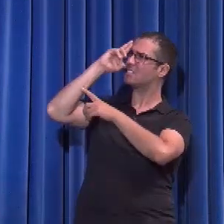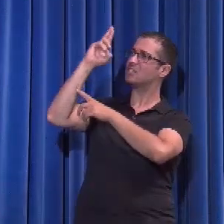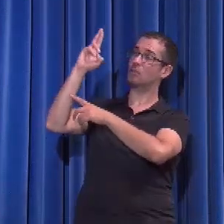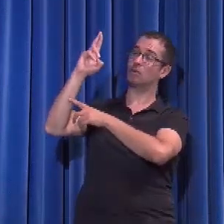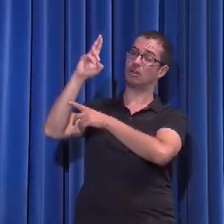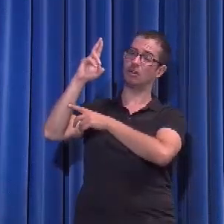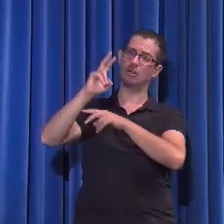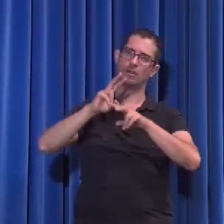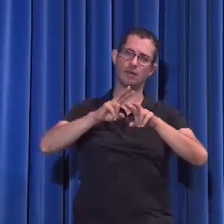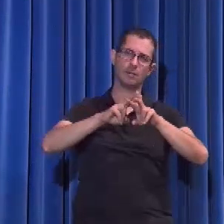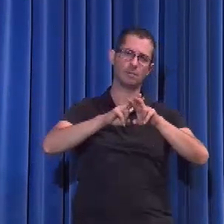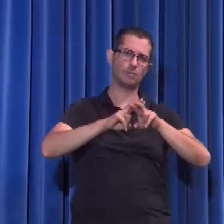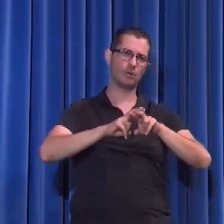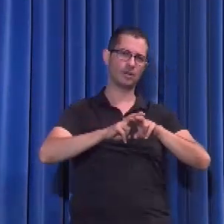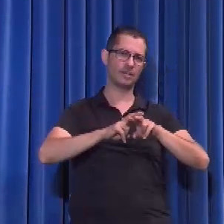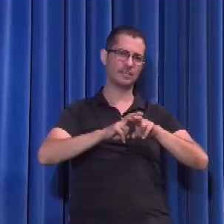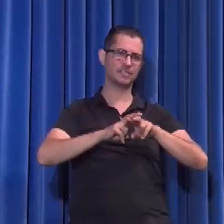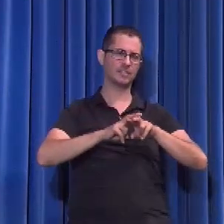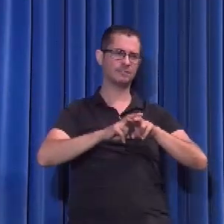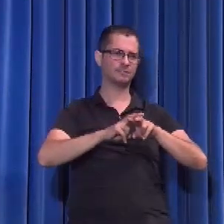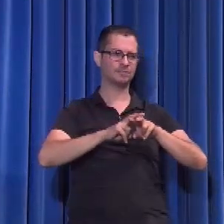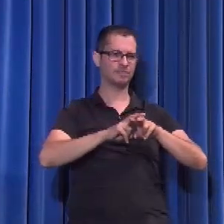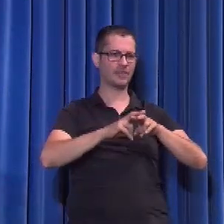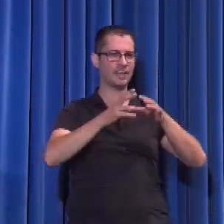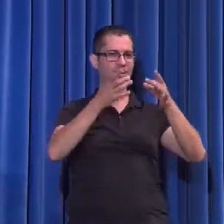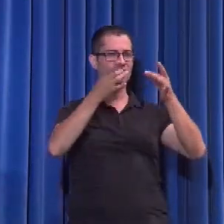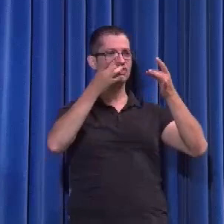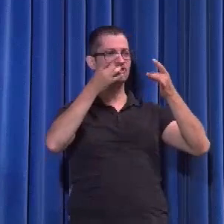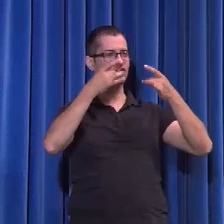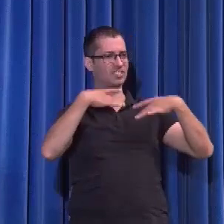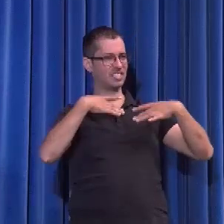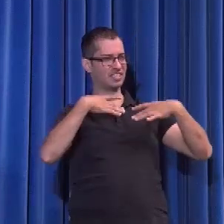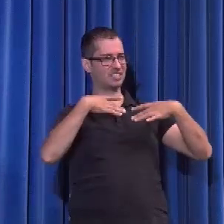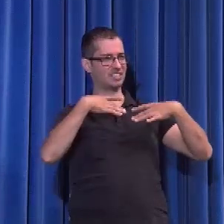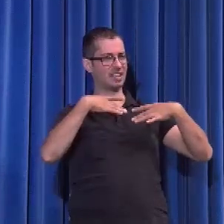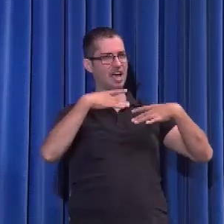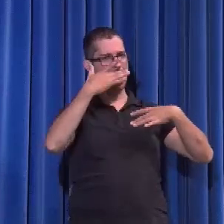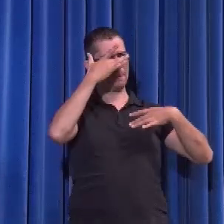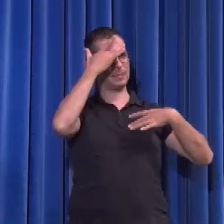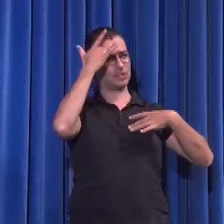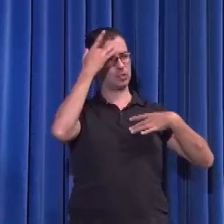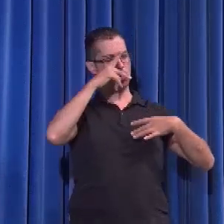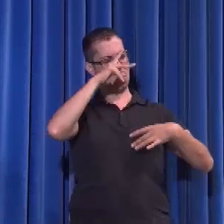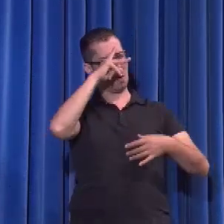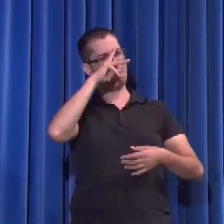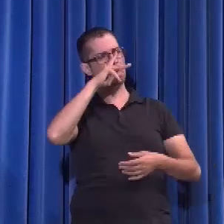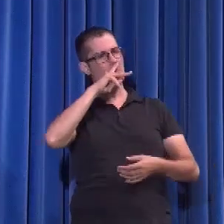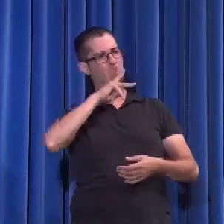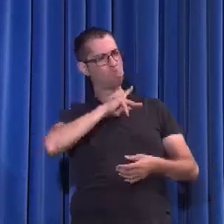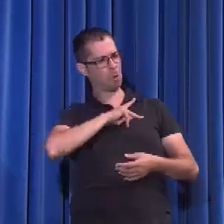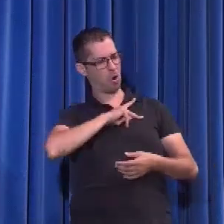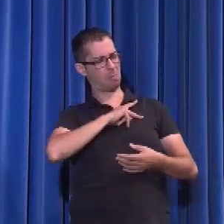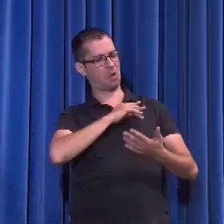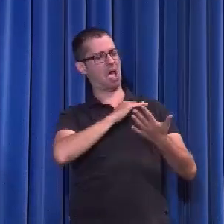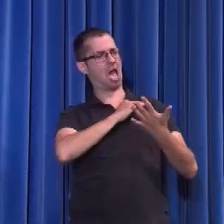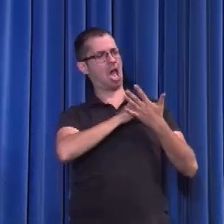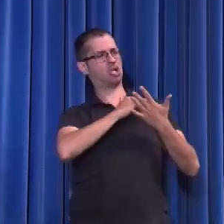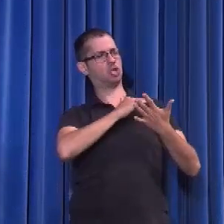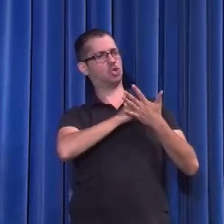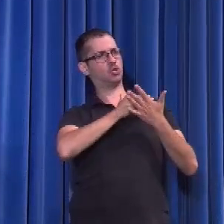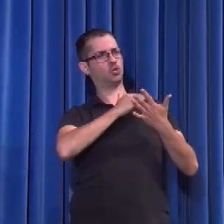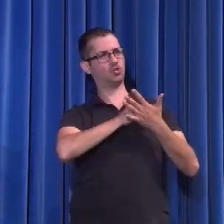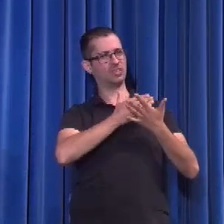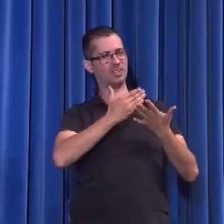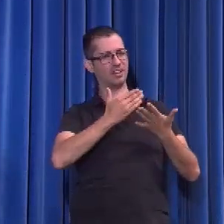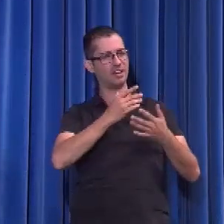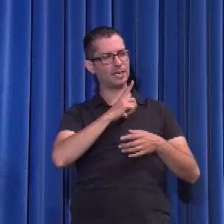Portanto, desista da tentativa de construir a sua vida nos seus próprios recursos. De medir o